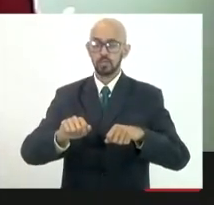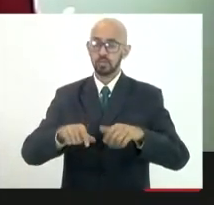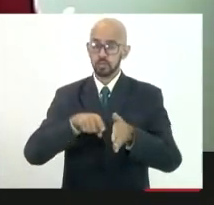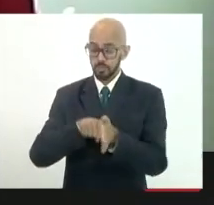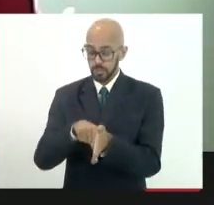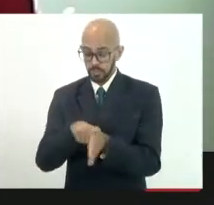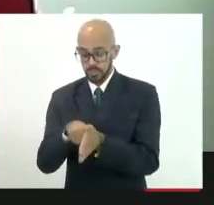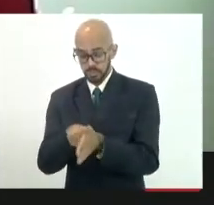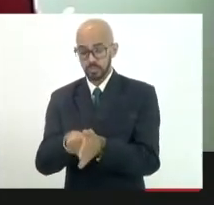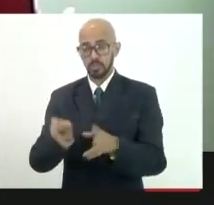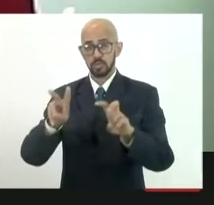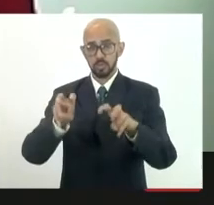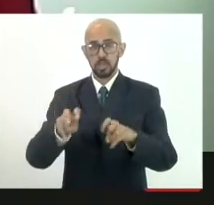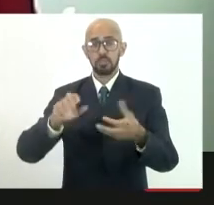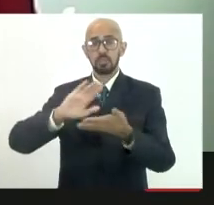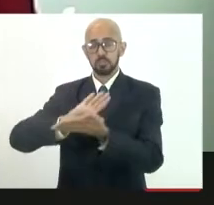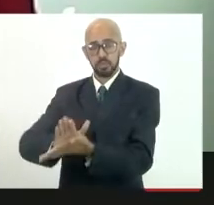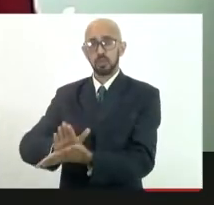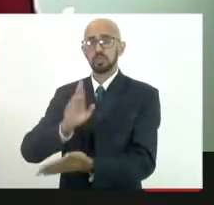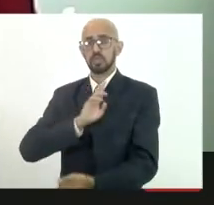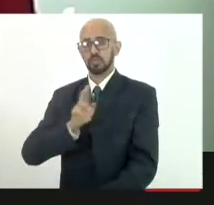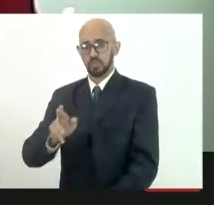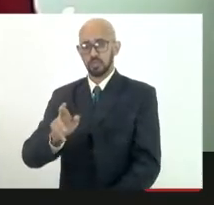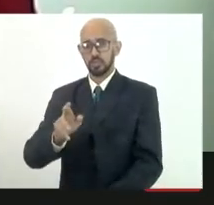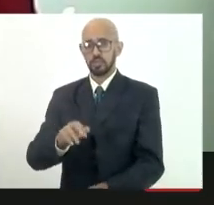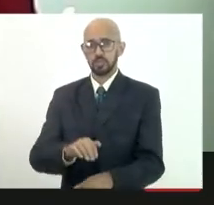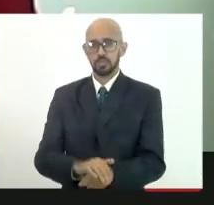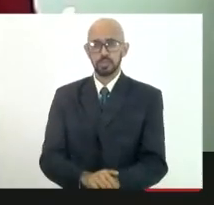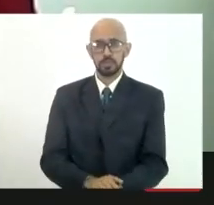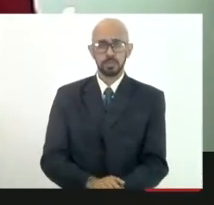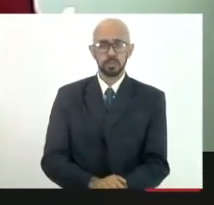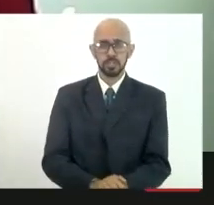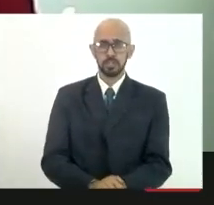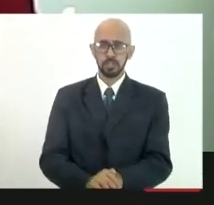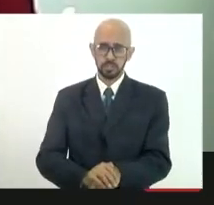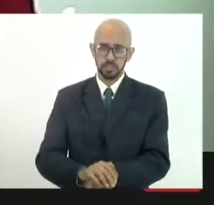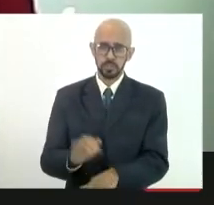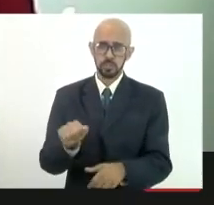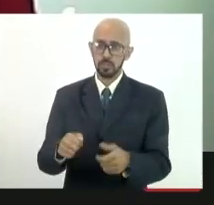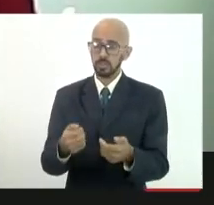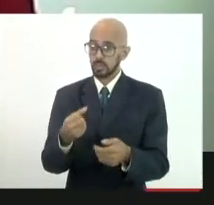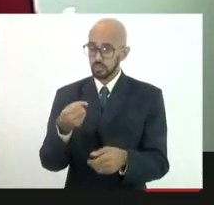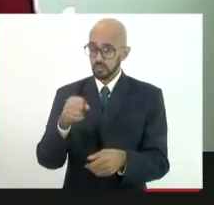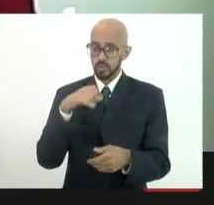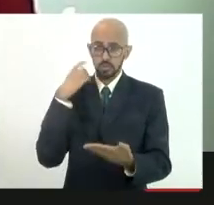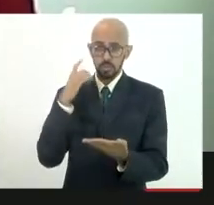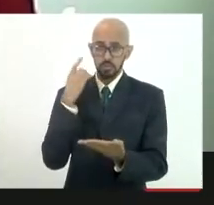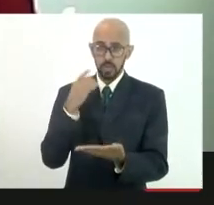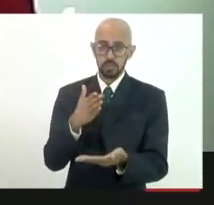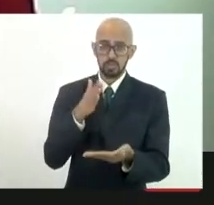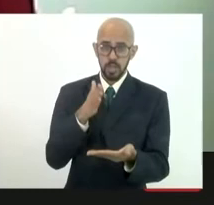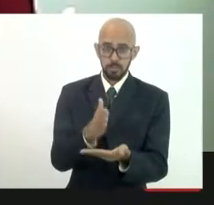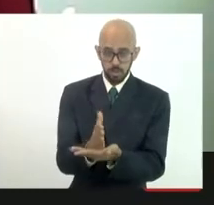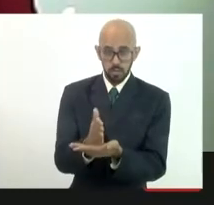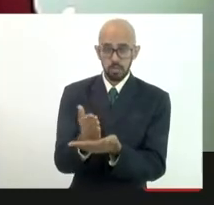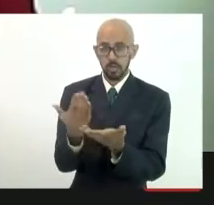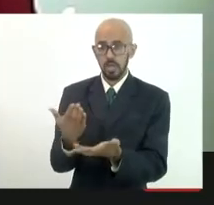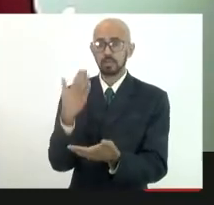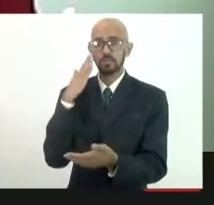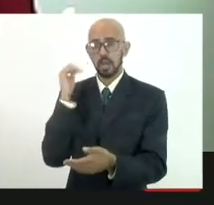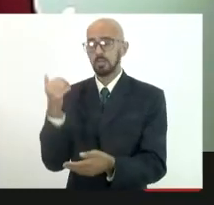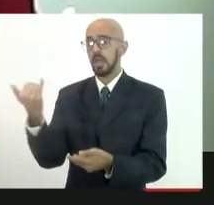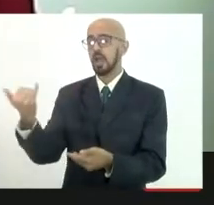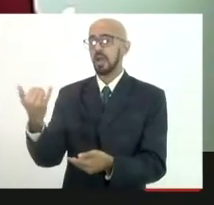no tema intolerância religiosa. Então, submetendo a aprovação dos senhores deputados, como voto o deputado